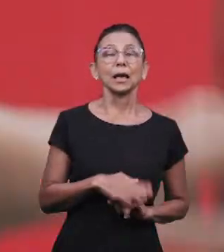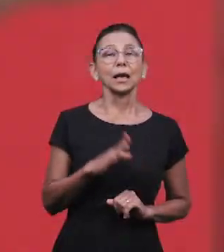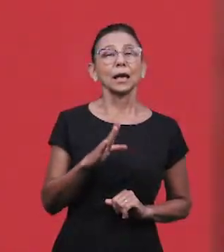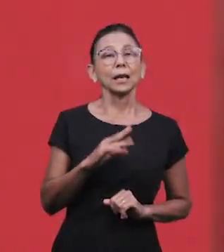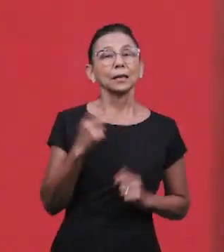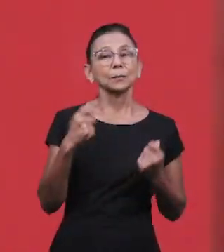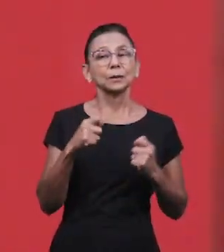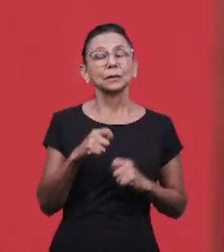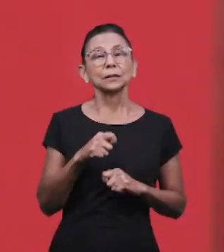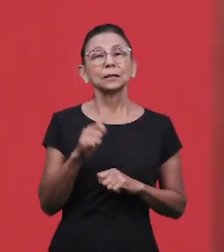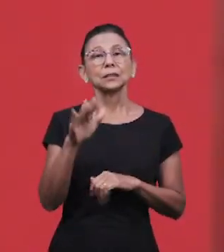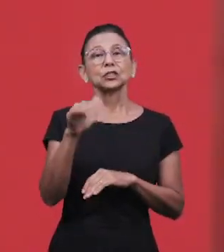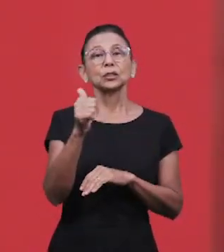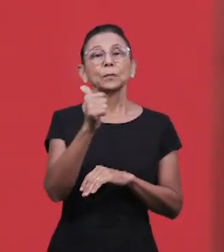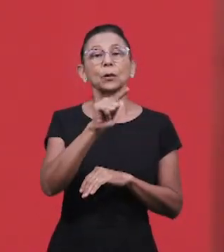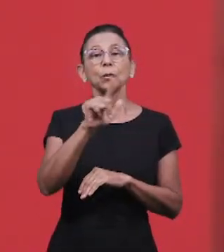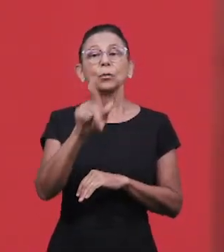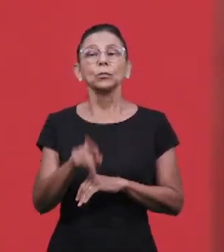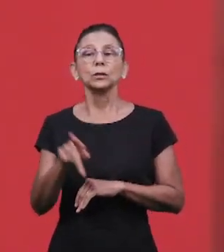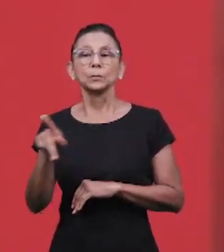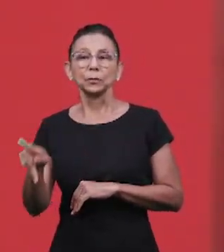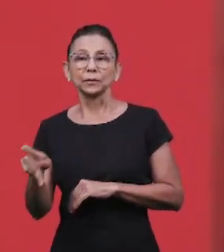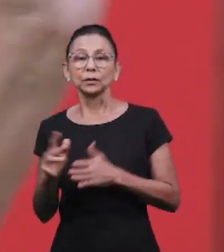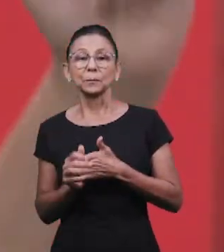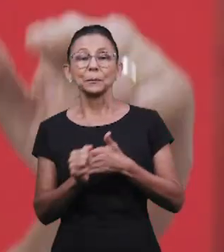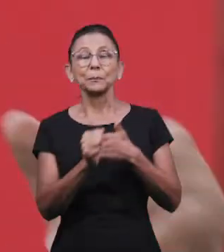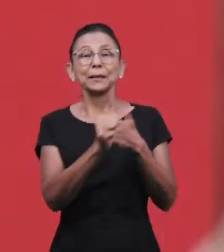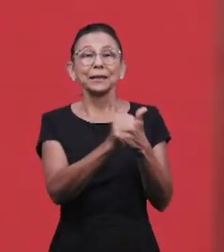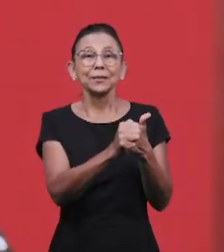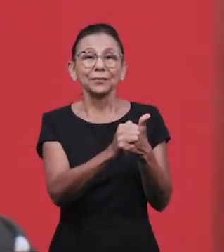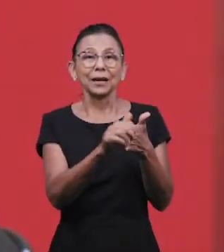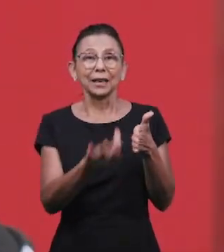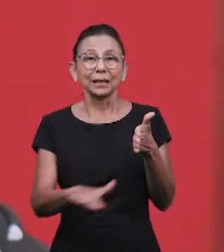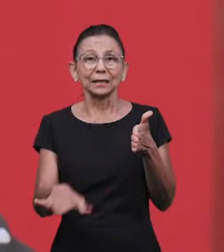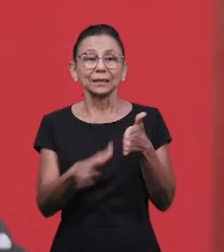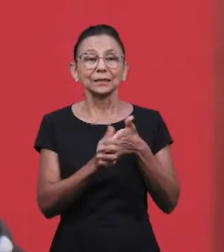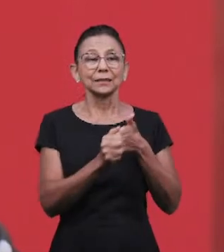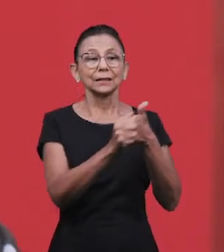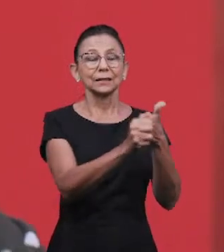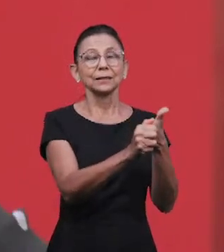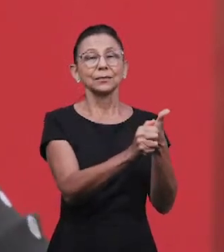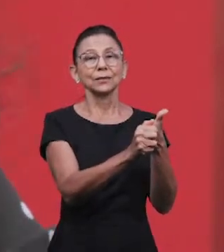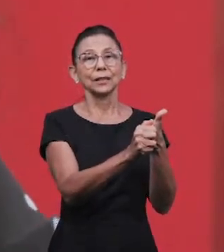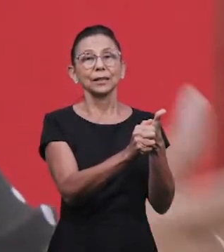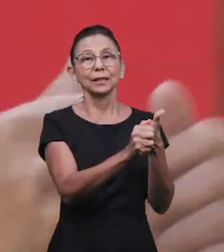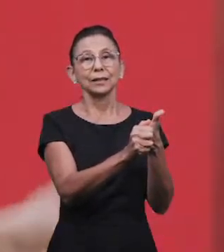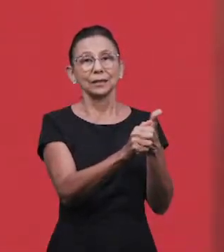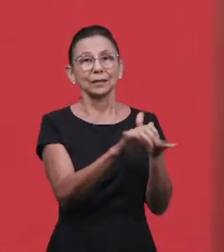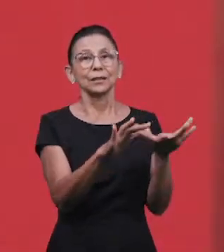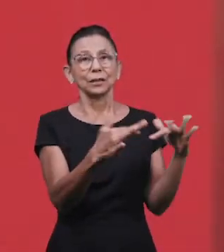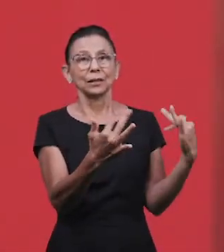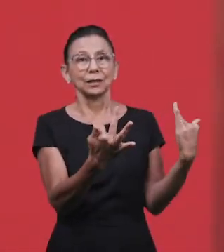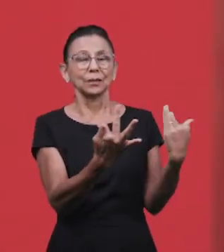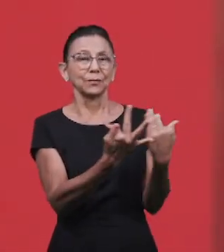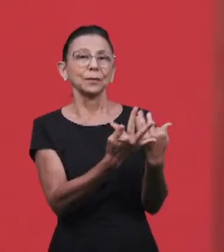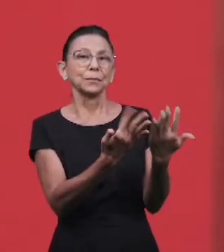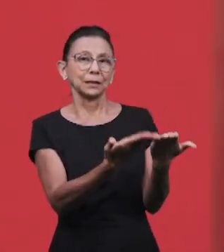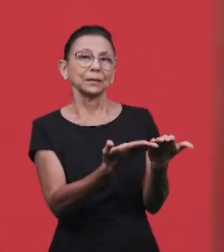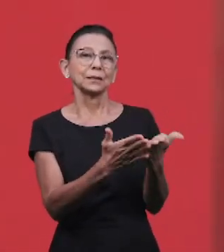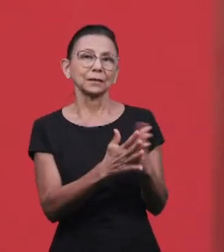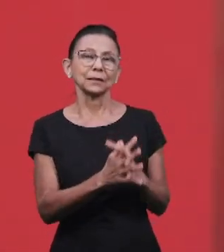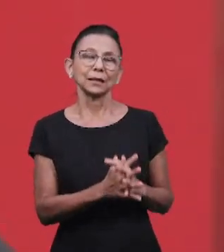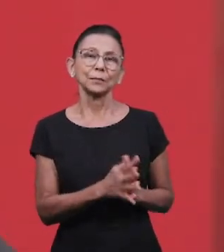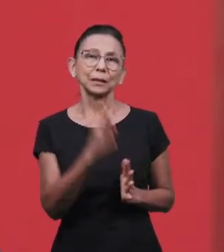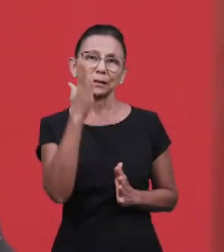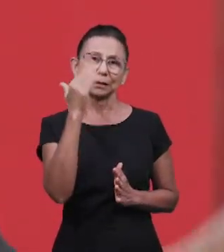atenta ao banco dela e ir aos pais. Porque ela indo aos pais, o pai, junto com a professora, vai conduzir essa